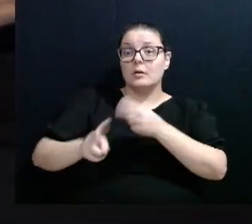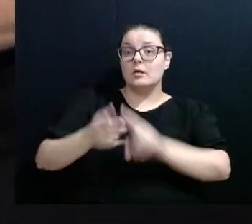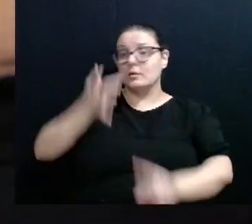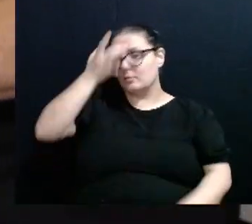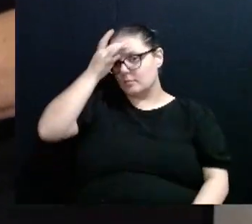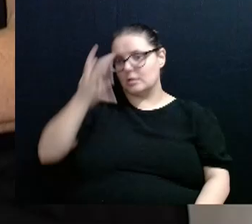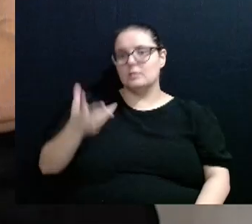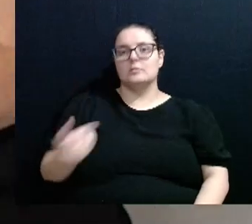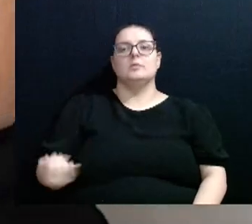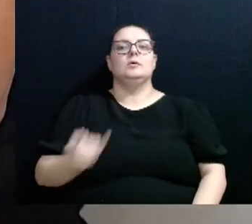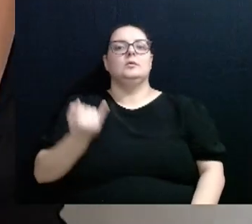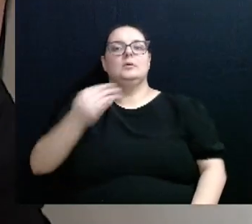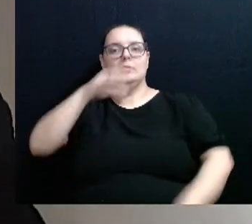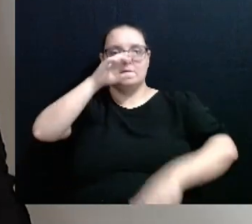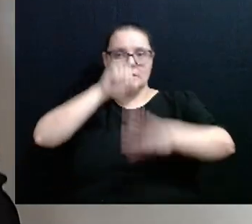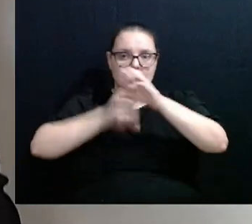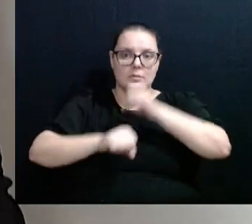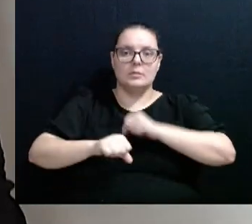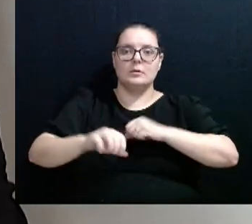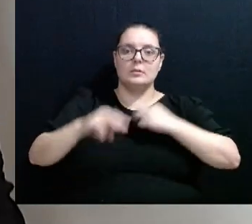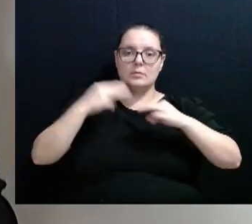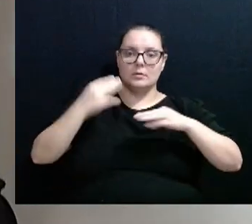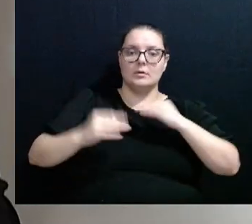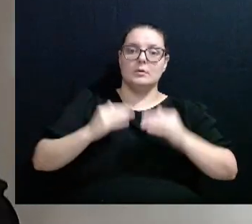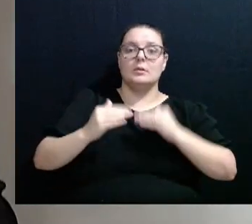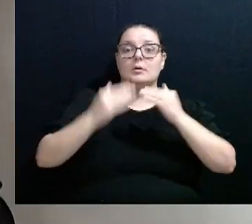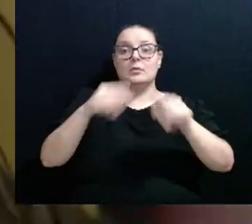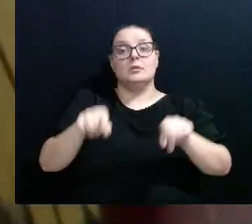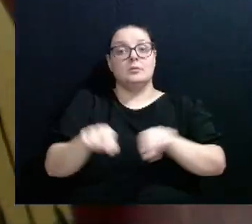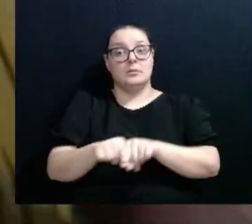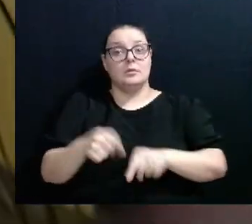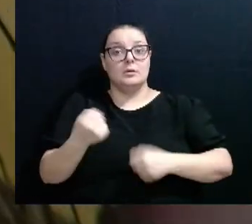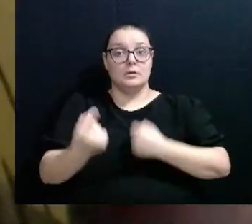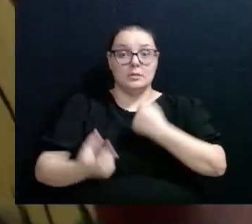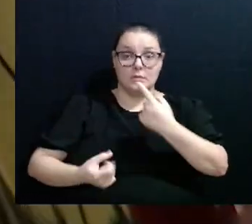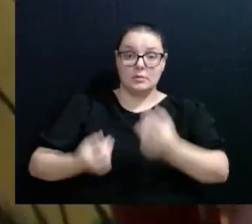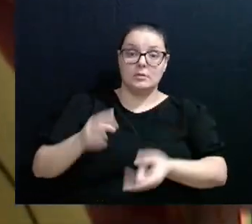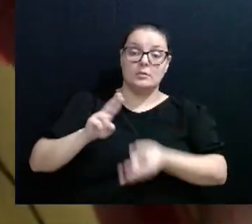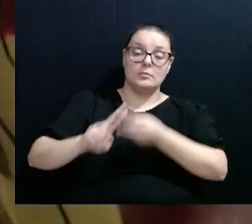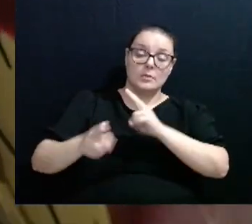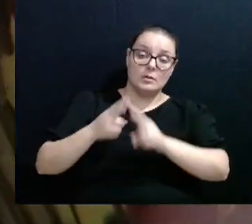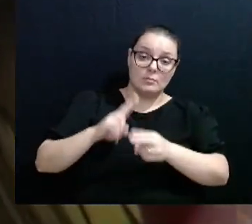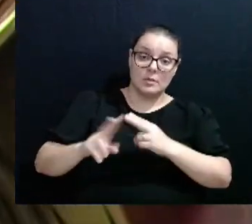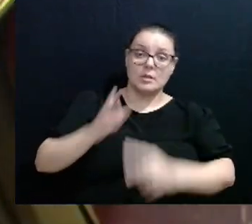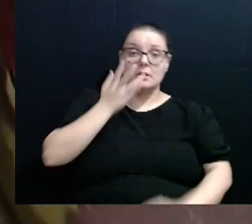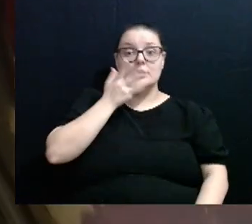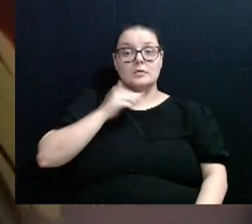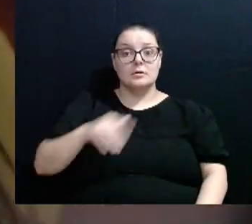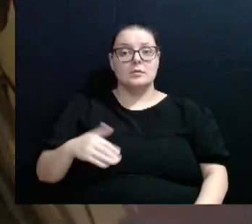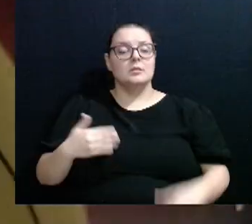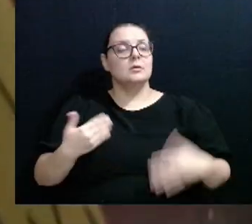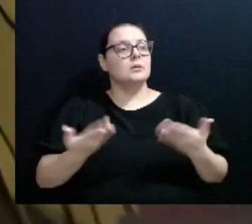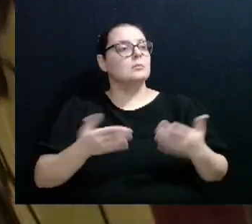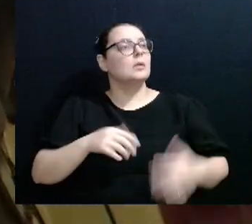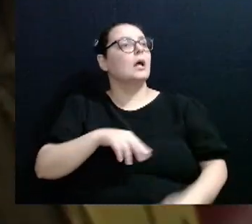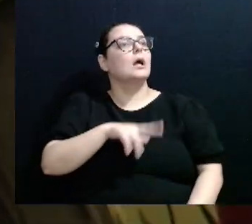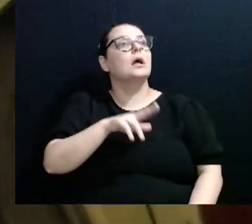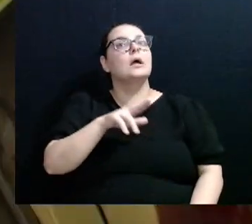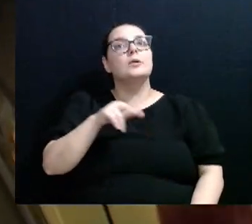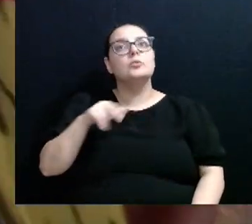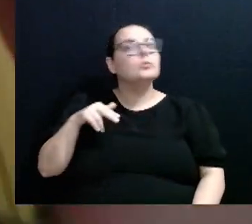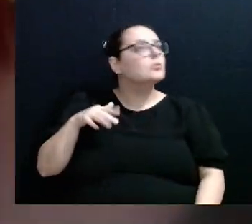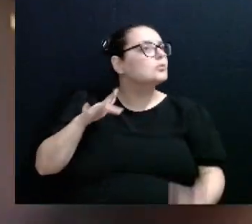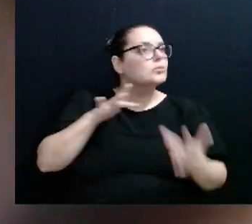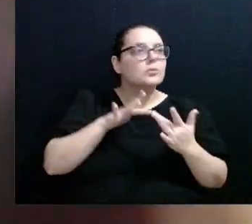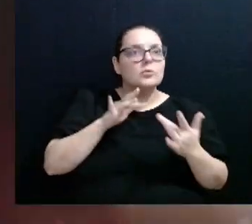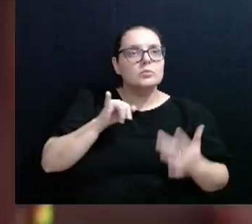se aprender música e desenvolver também algumas habilidades da criança. Aline, para quem nunca teve contato com um